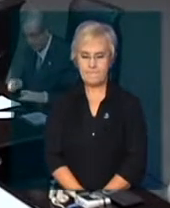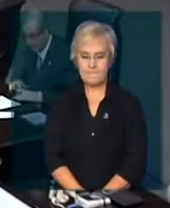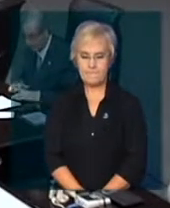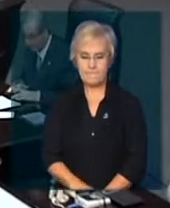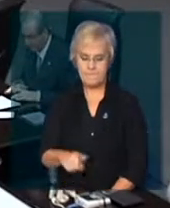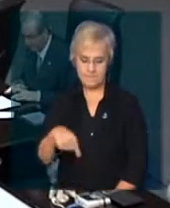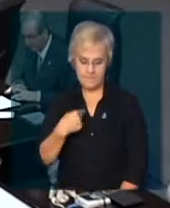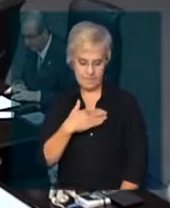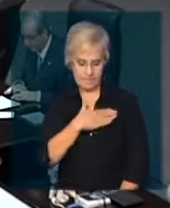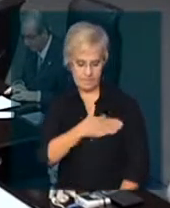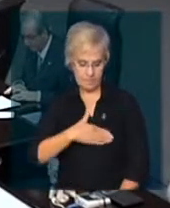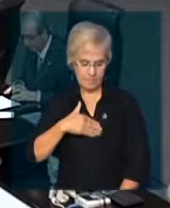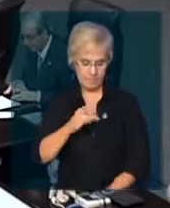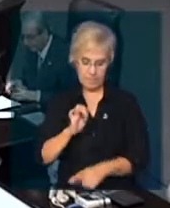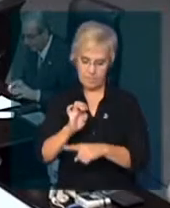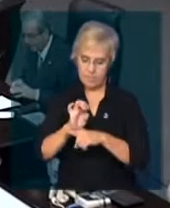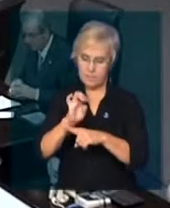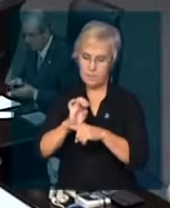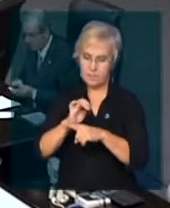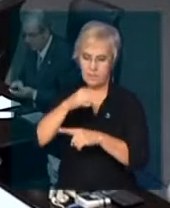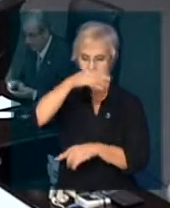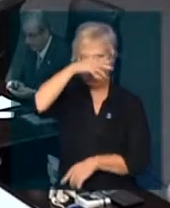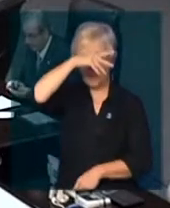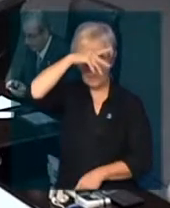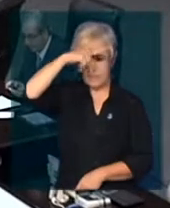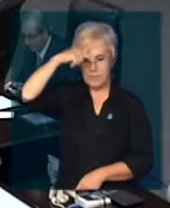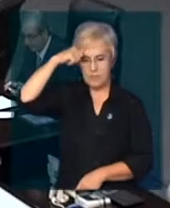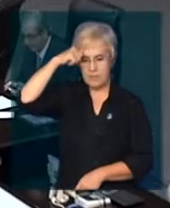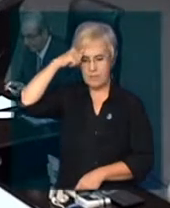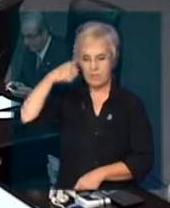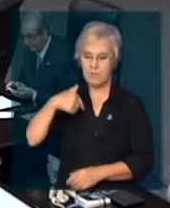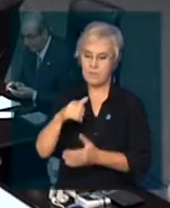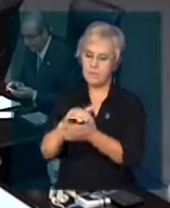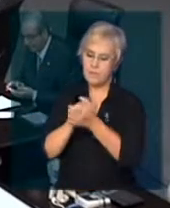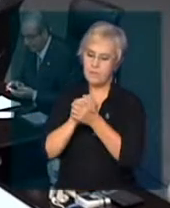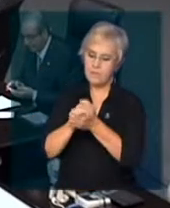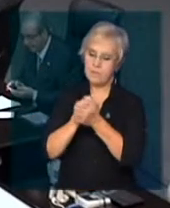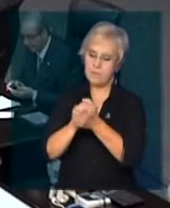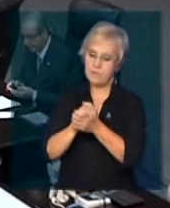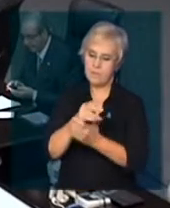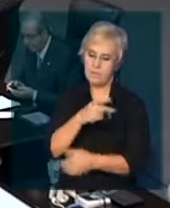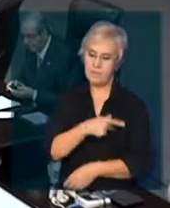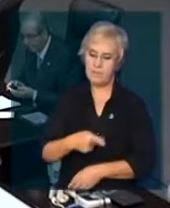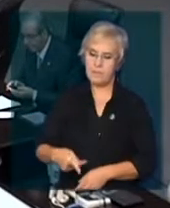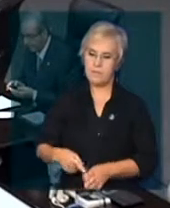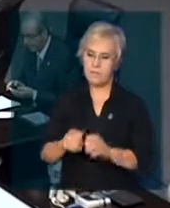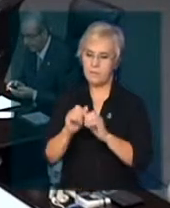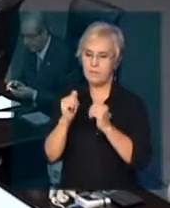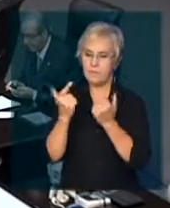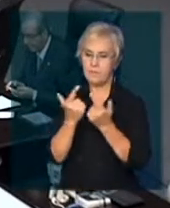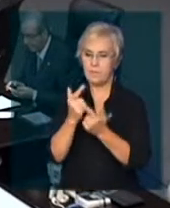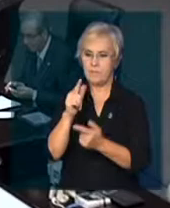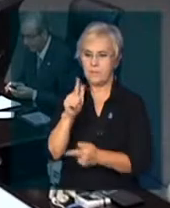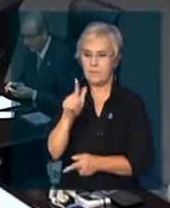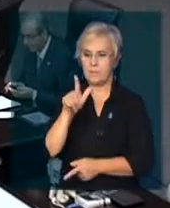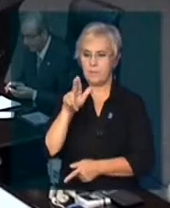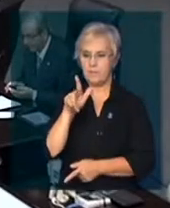nosso querido estado do Mato Grosso. Cumprimentar ao presidente da Assembleia, Guilherme Maluf,